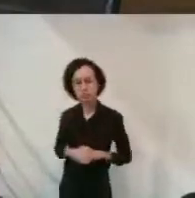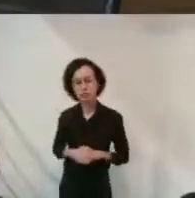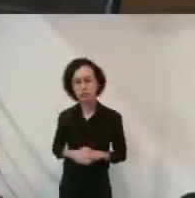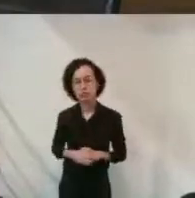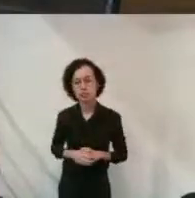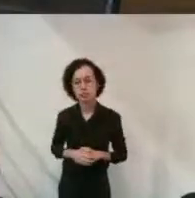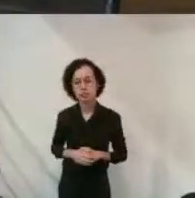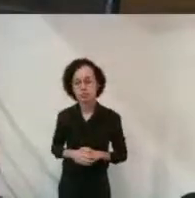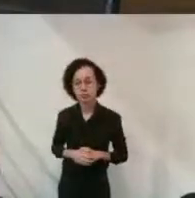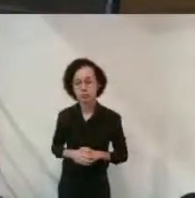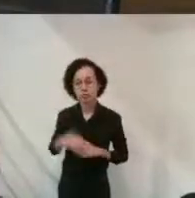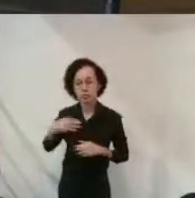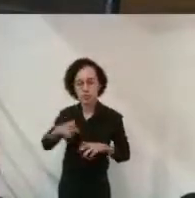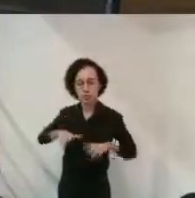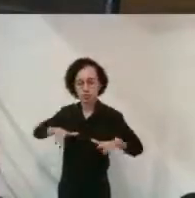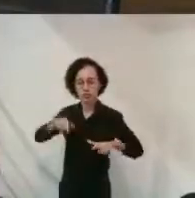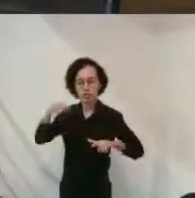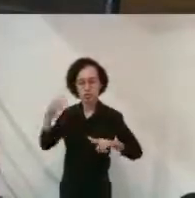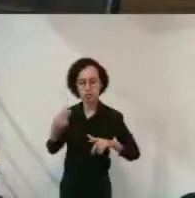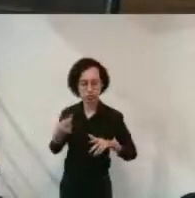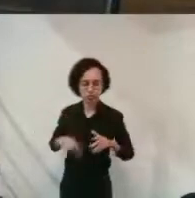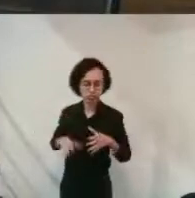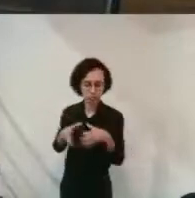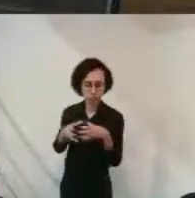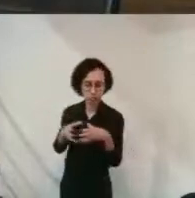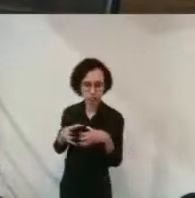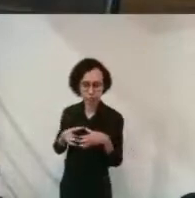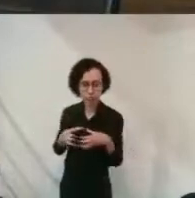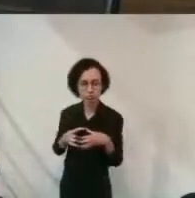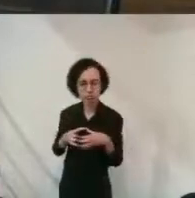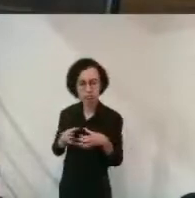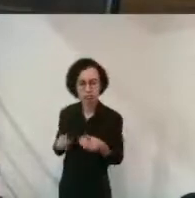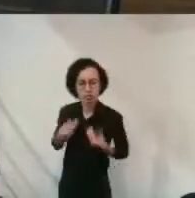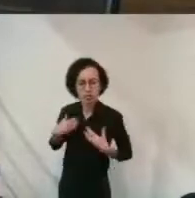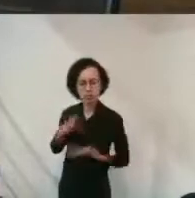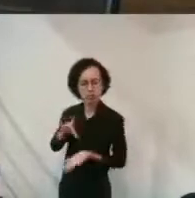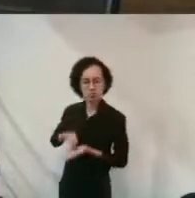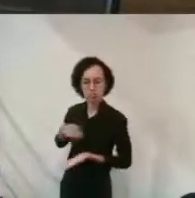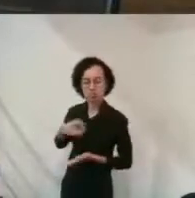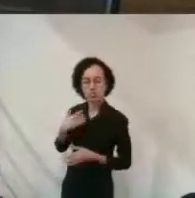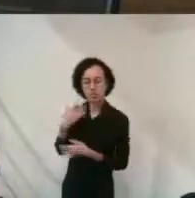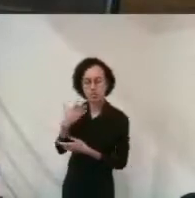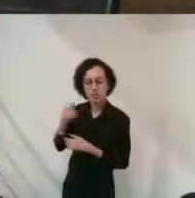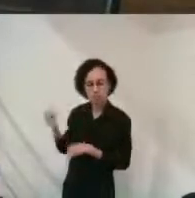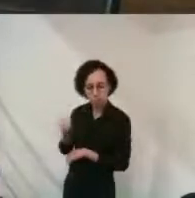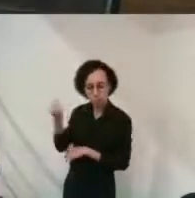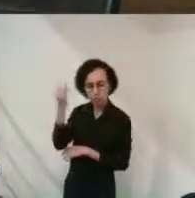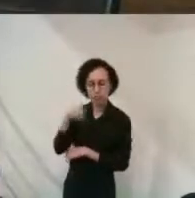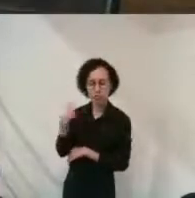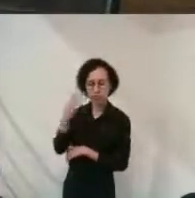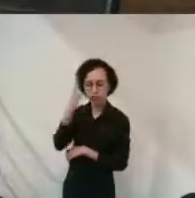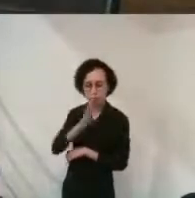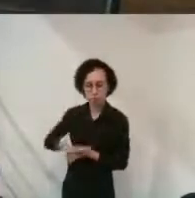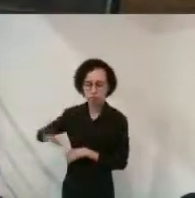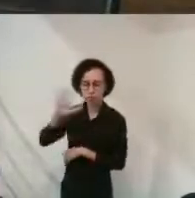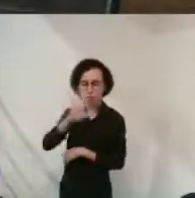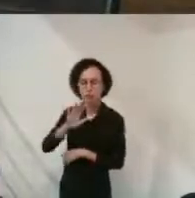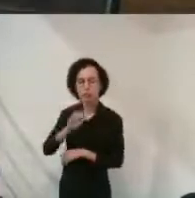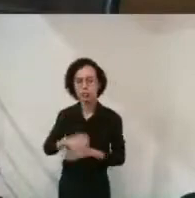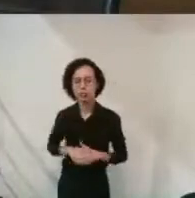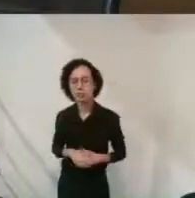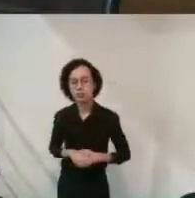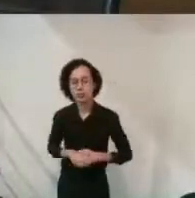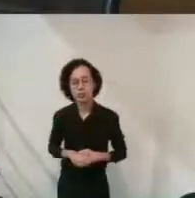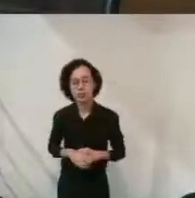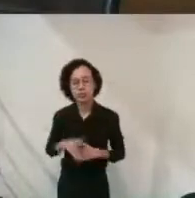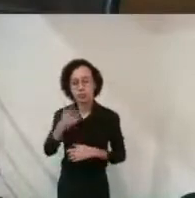Luísa foi realmente um diferencial nesse grupo aqui, para nos trazer uma realidade peculiar, importante do nosso país. E ela vai falar